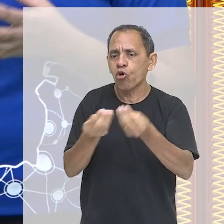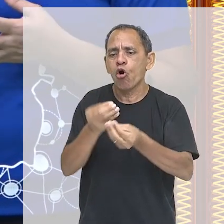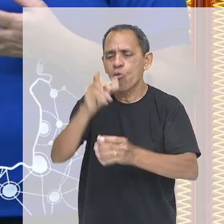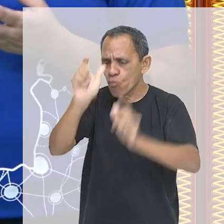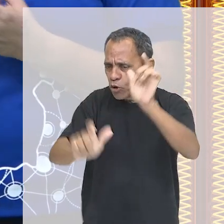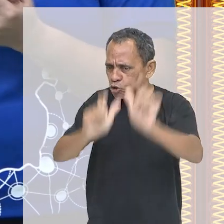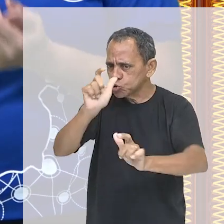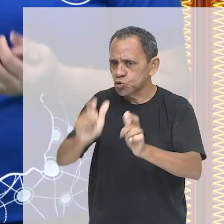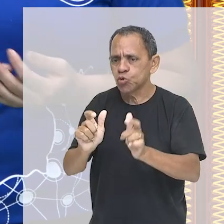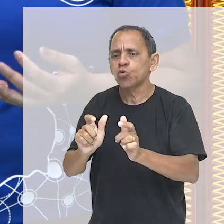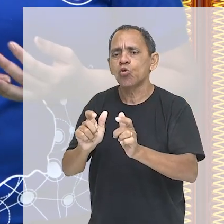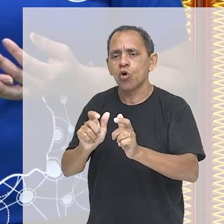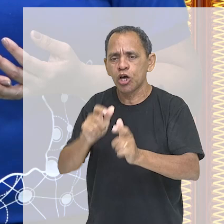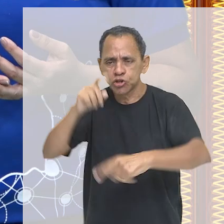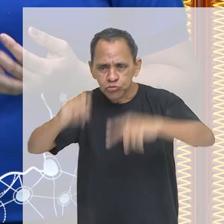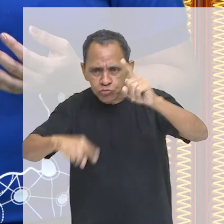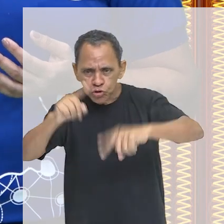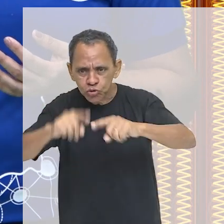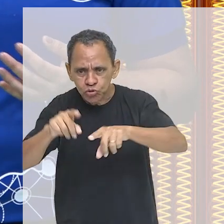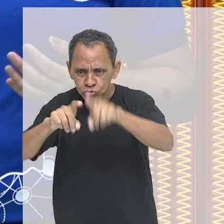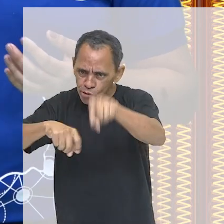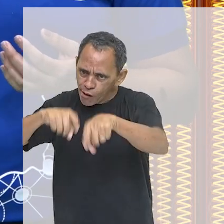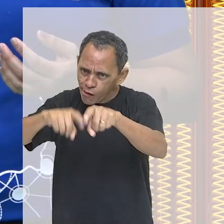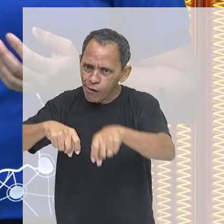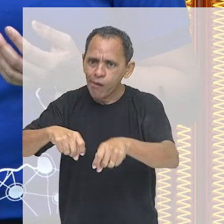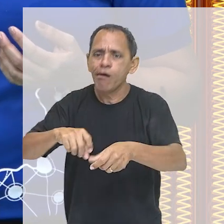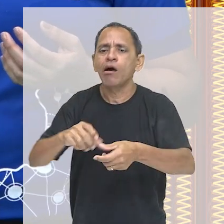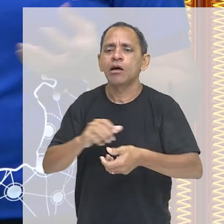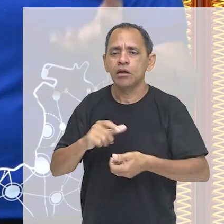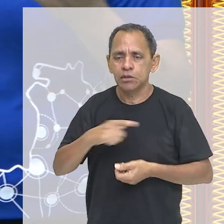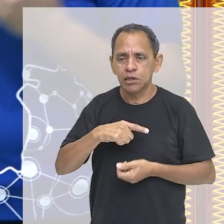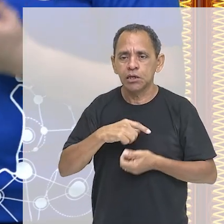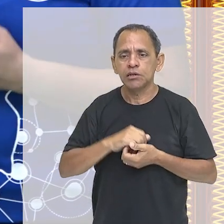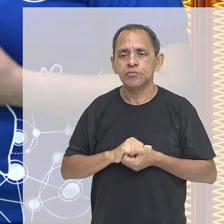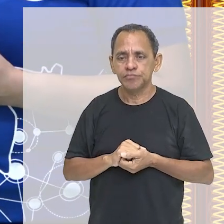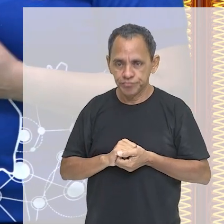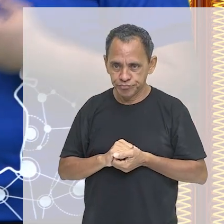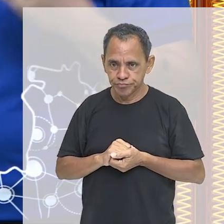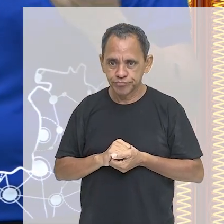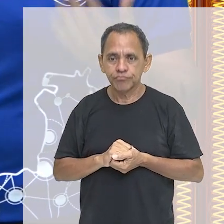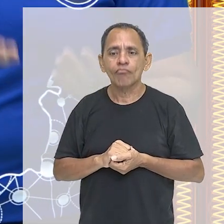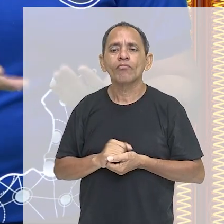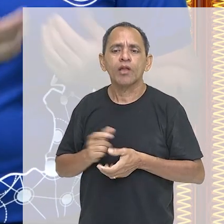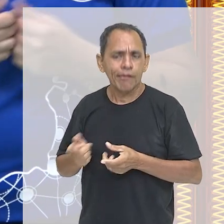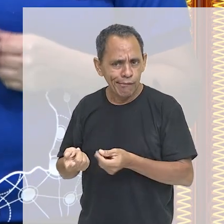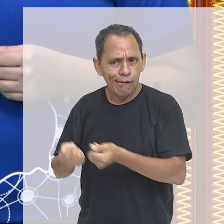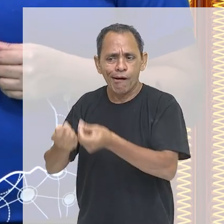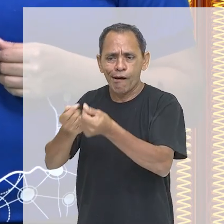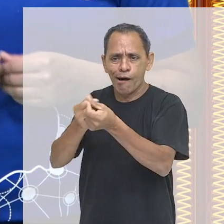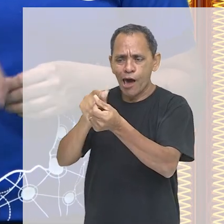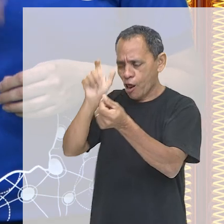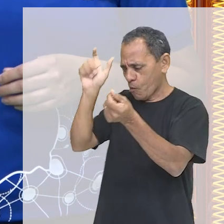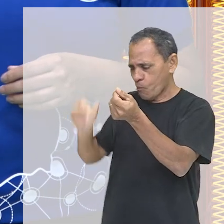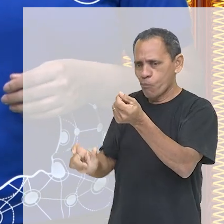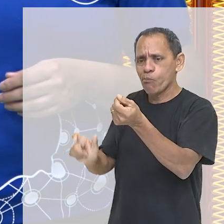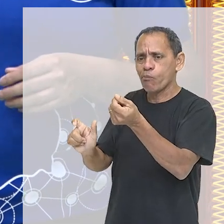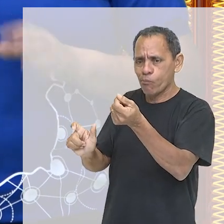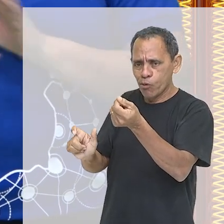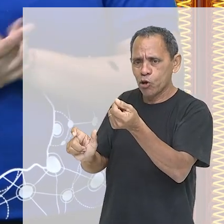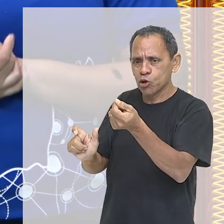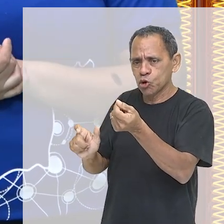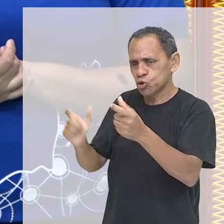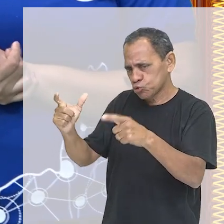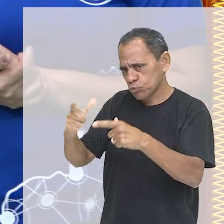onde a produção agrícola ela acaba sendo moderna, porém sendo cara para aquele pequeno agricultor. Então,